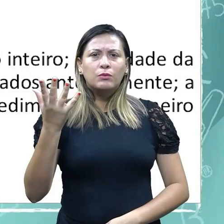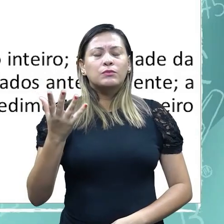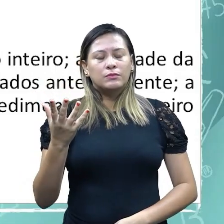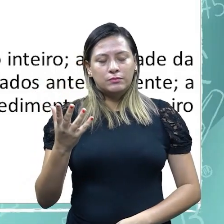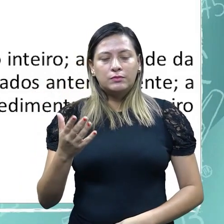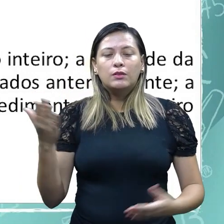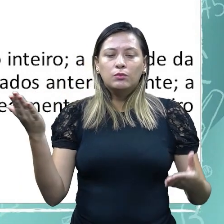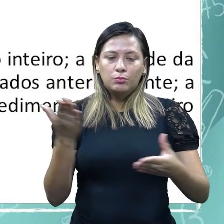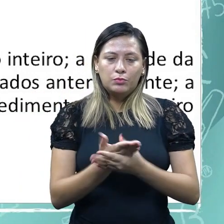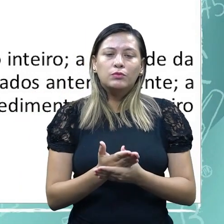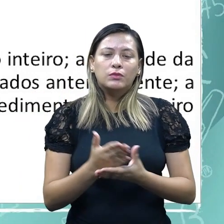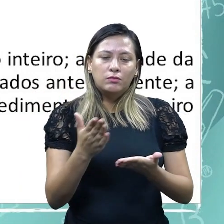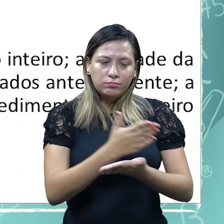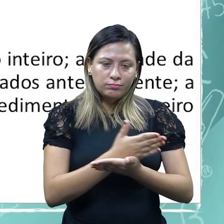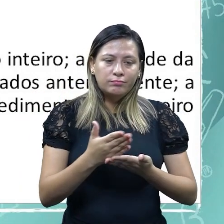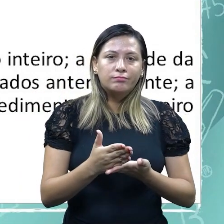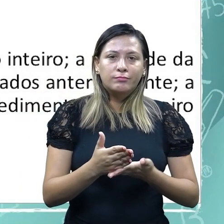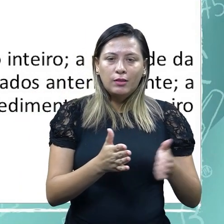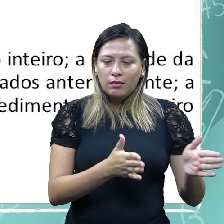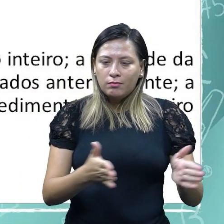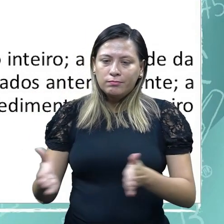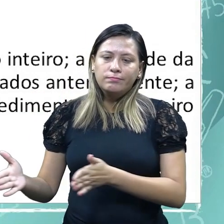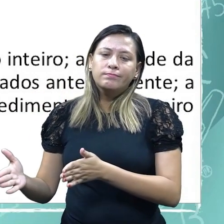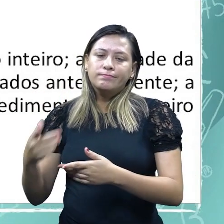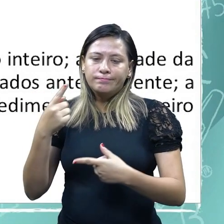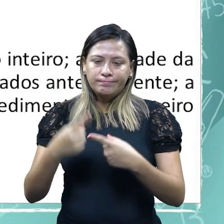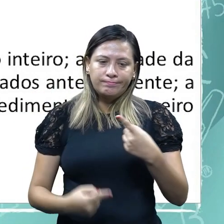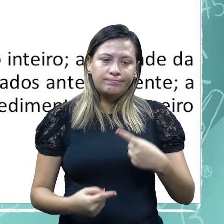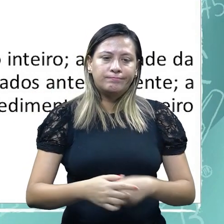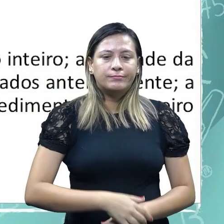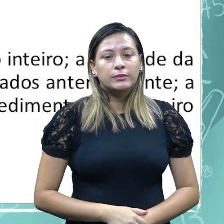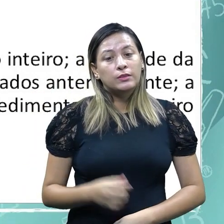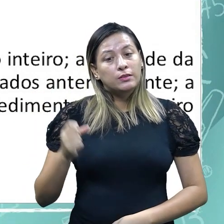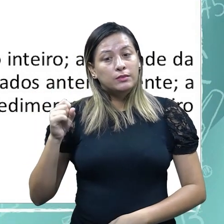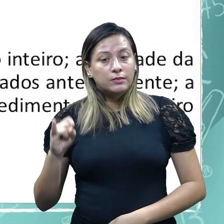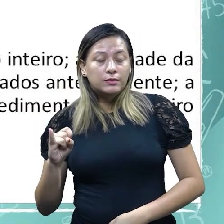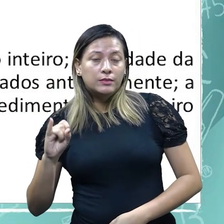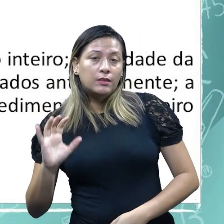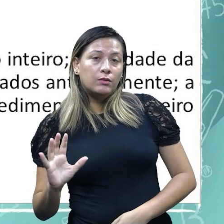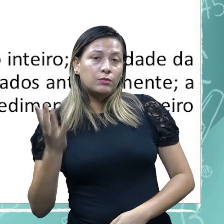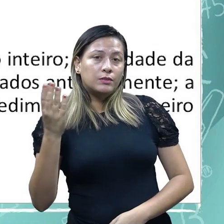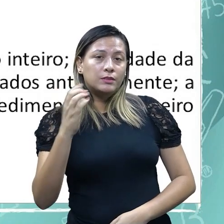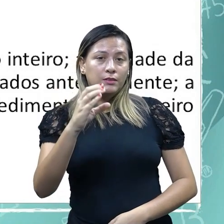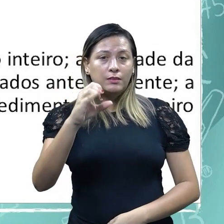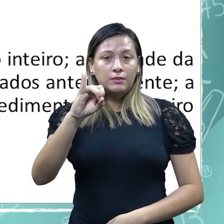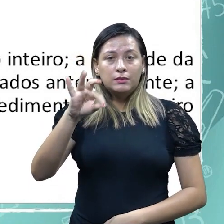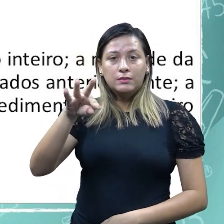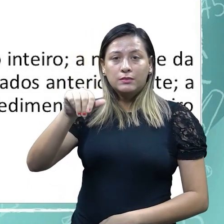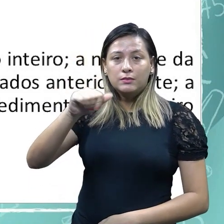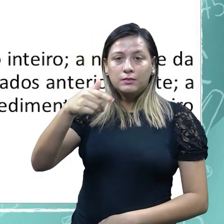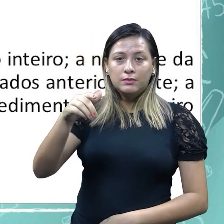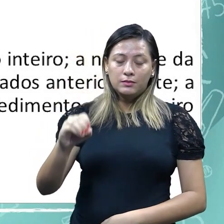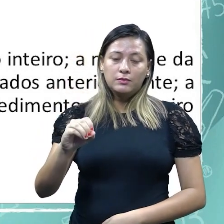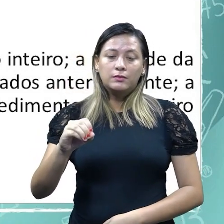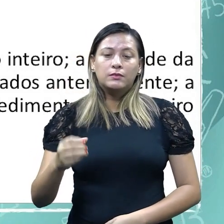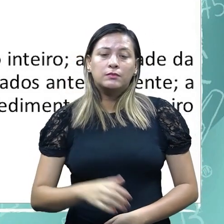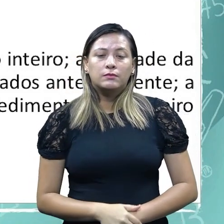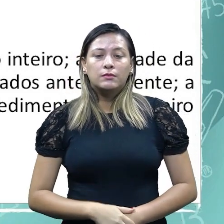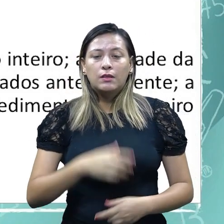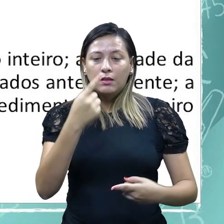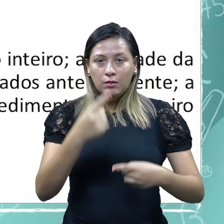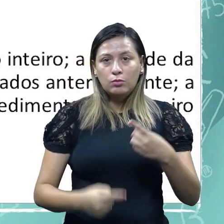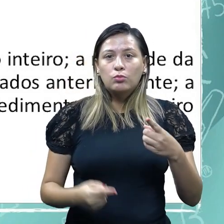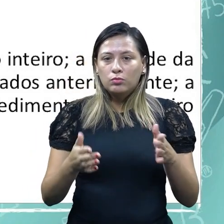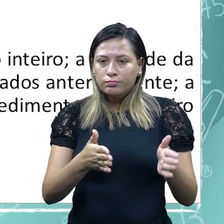ato do processo, ele vai viciar todo o processo. Se a nulidade ocorreu ali na citação, ele anula todos o processo,